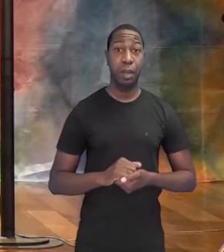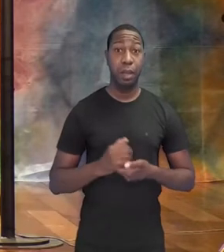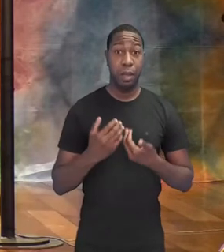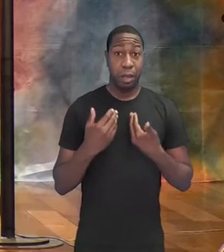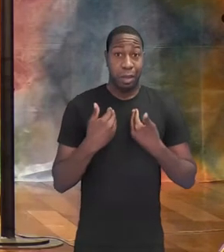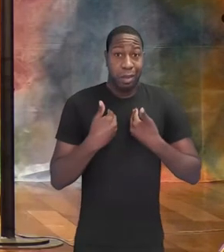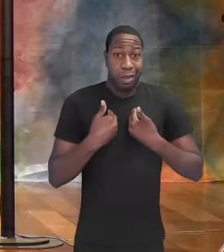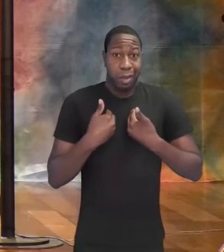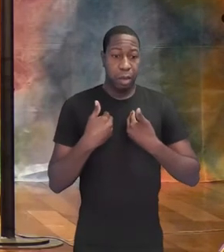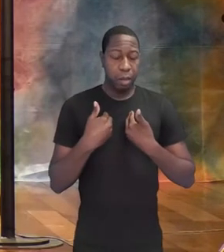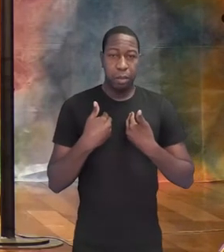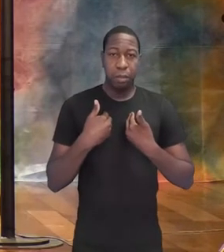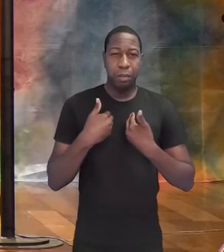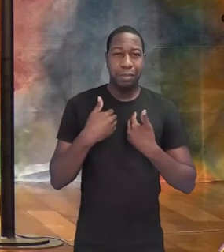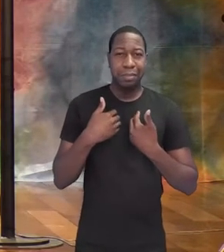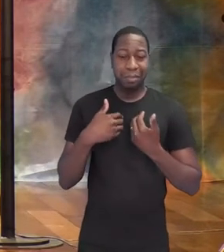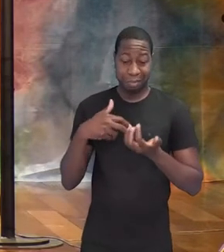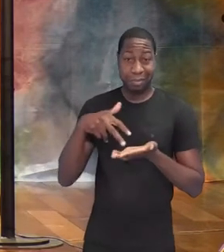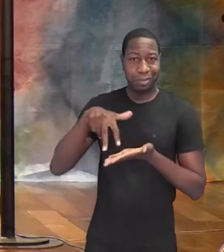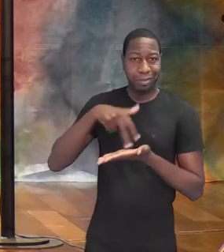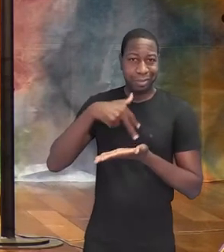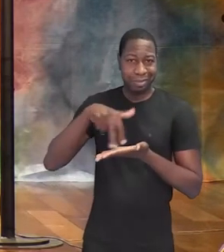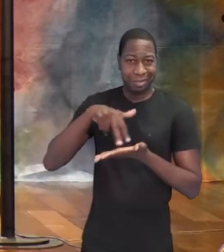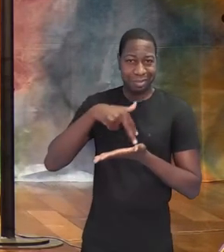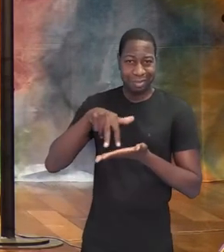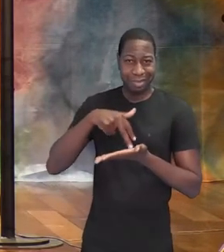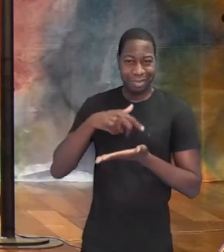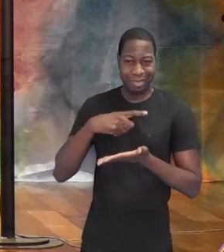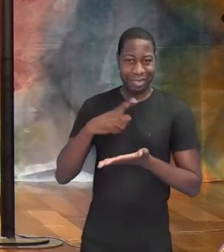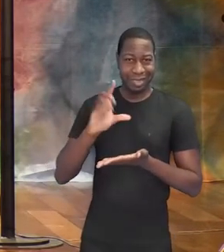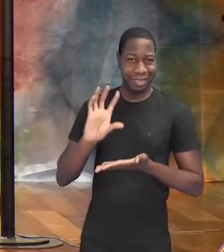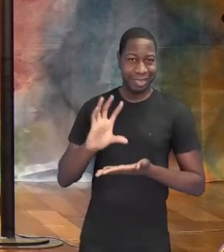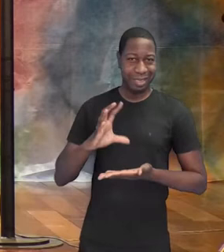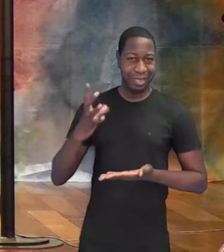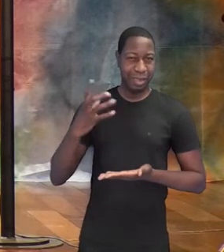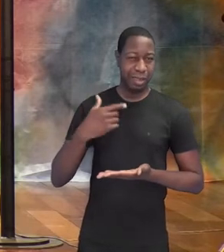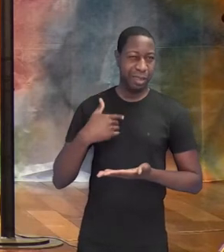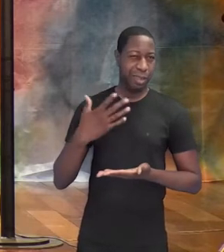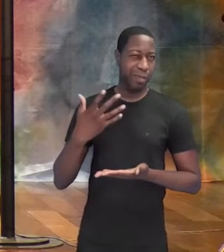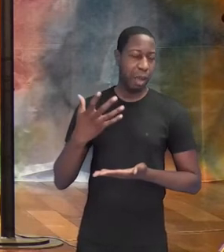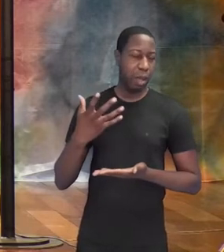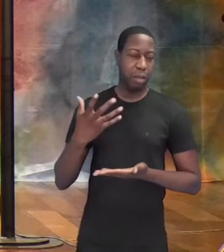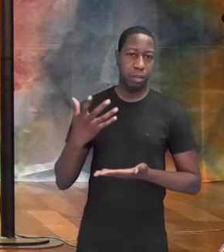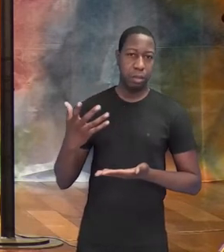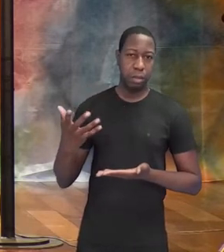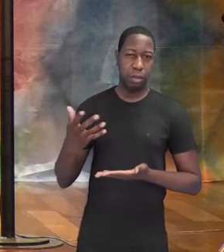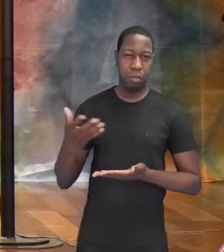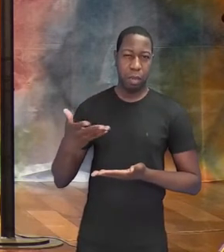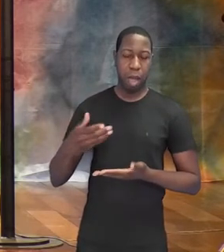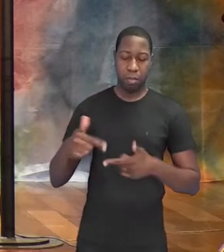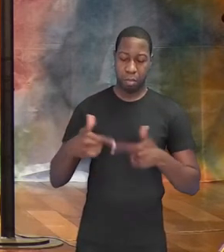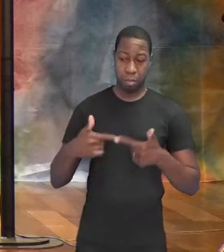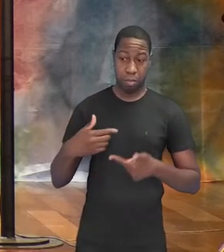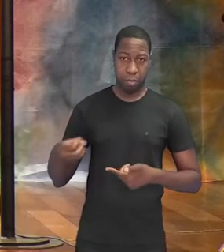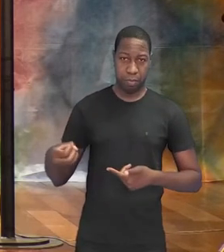Eu Danço é um dos dois poemas que eu musiquei mais